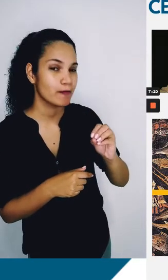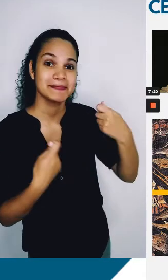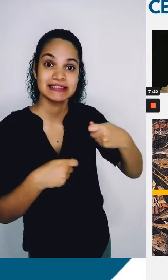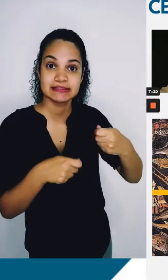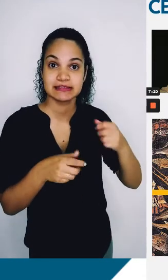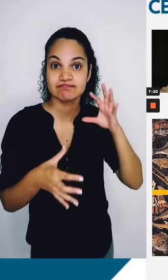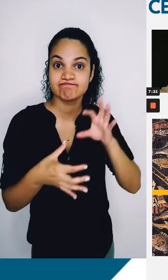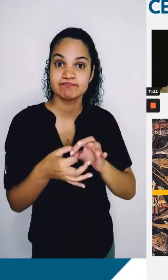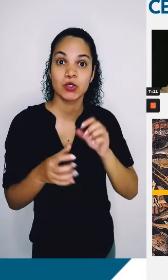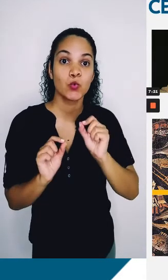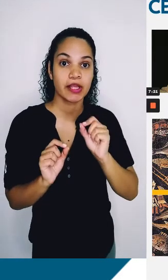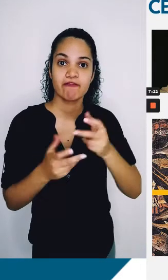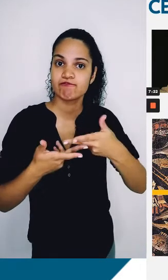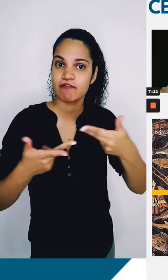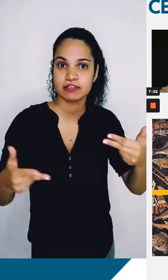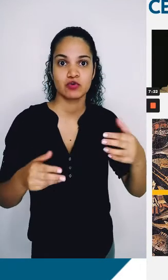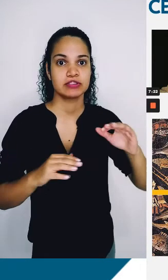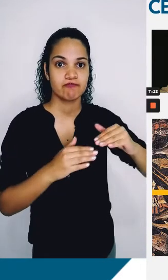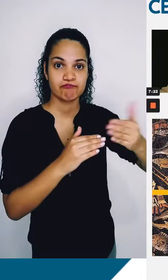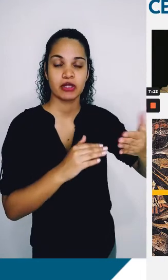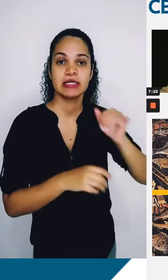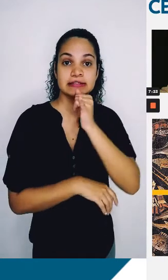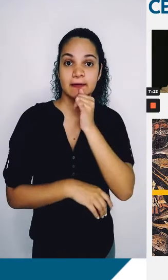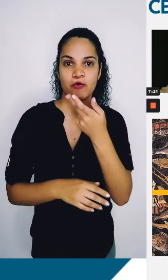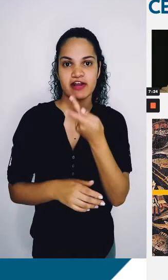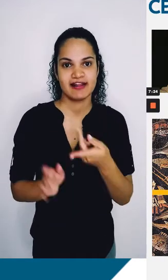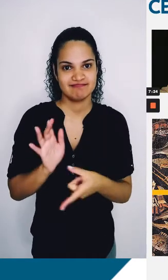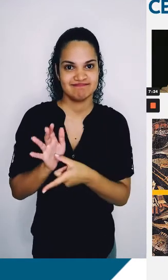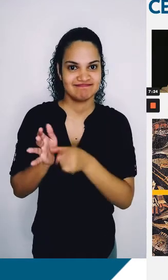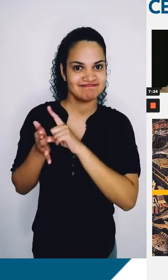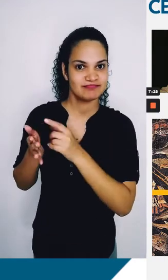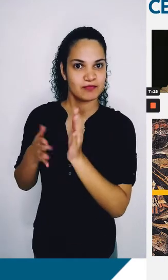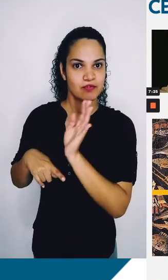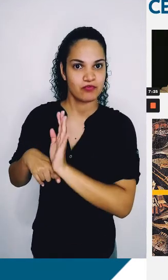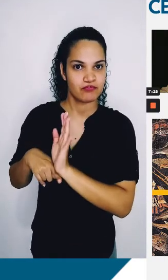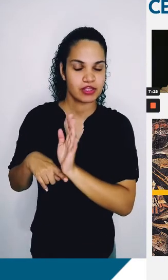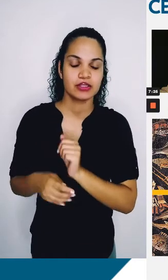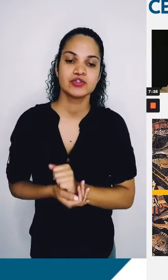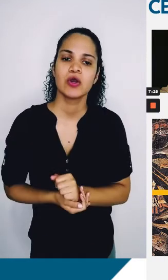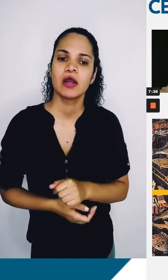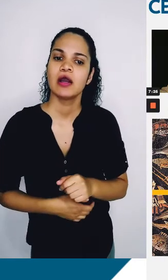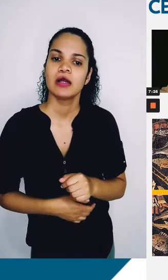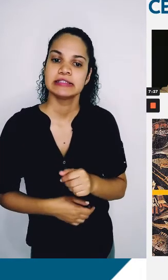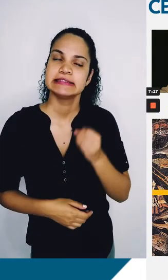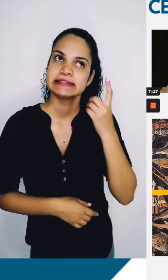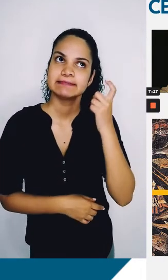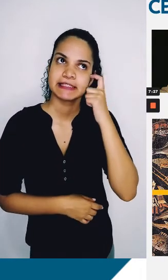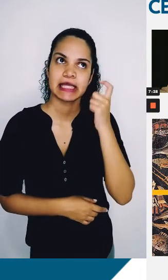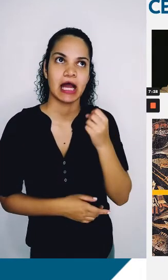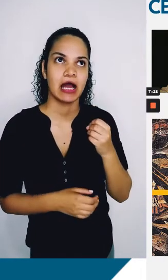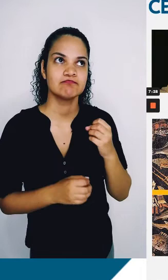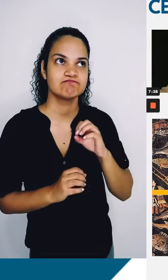considerar diversas condições. Por exemplo, como eu mencionei no início deste vídeo, quando nós